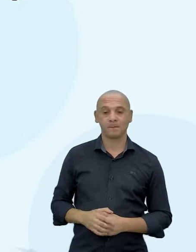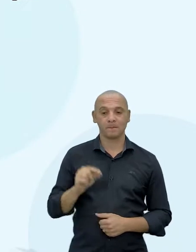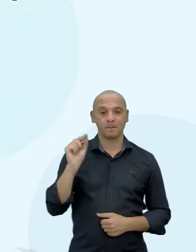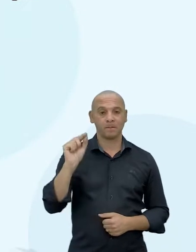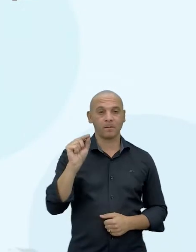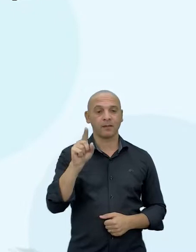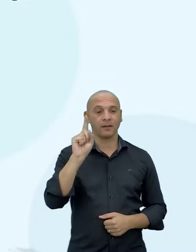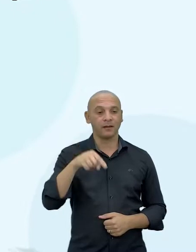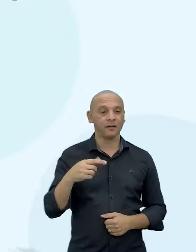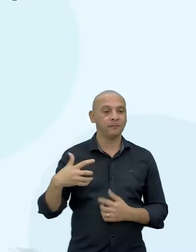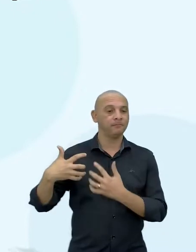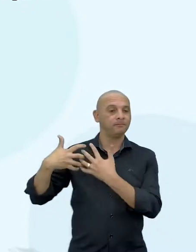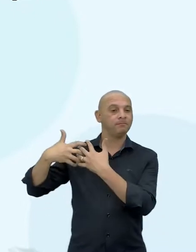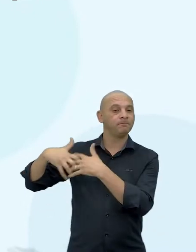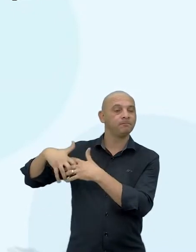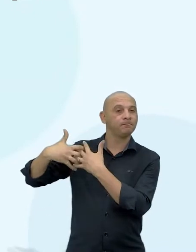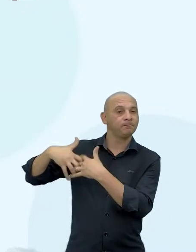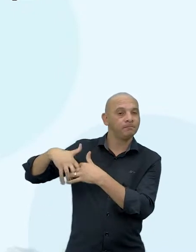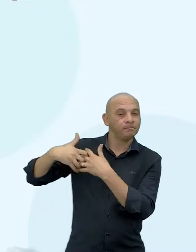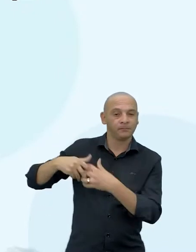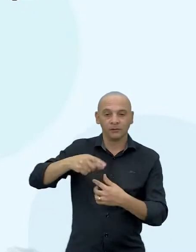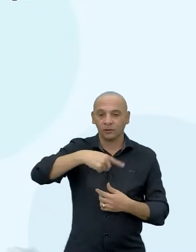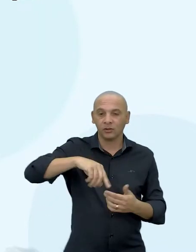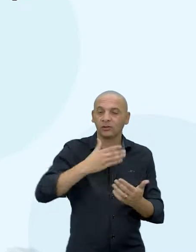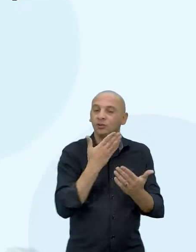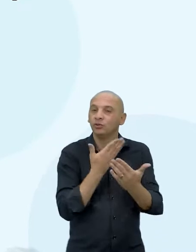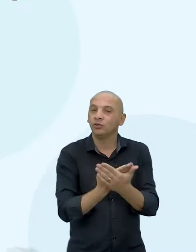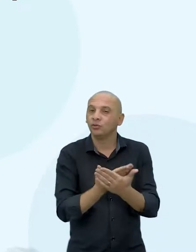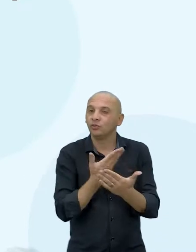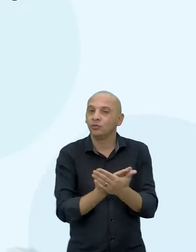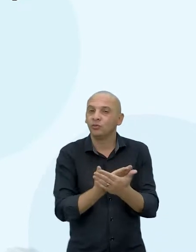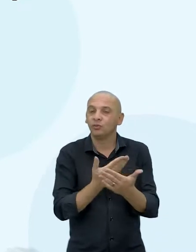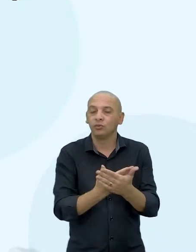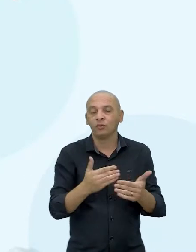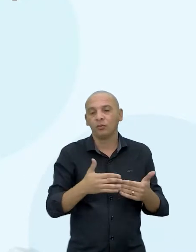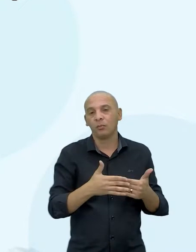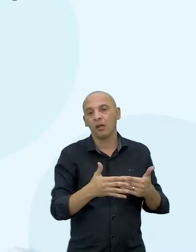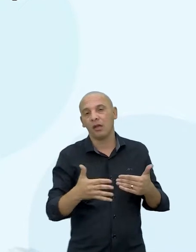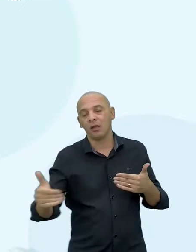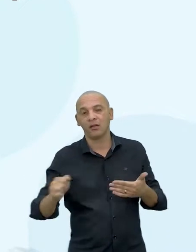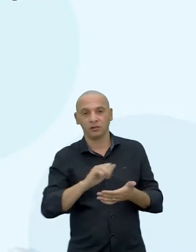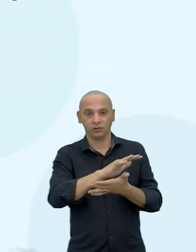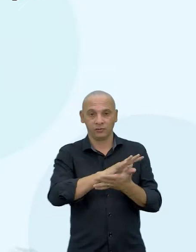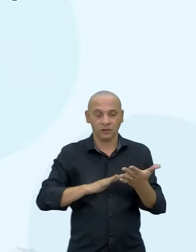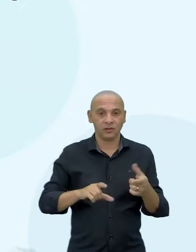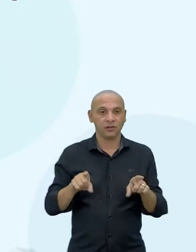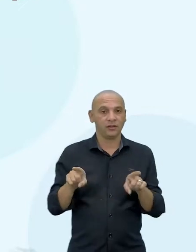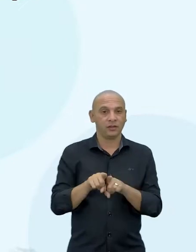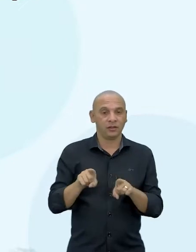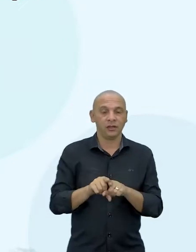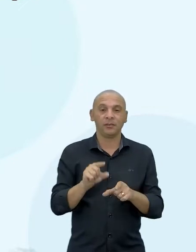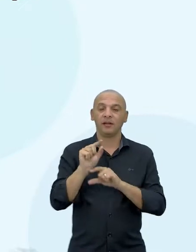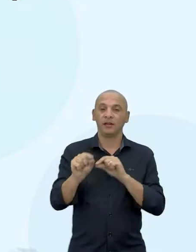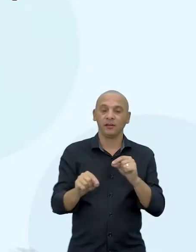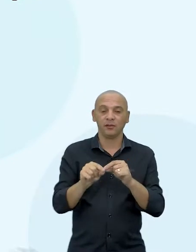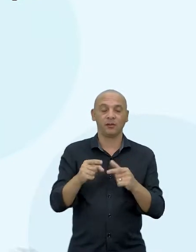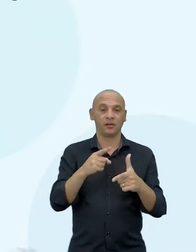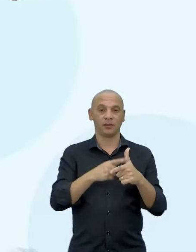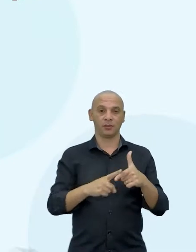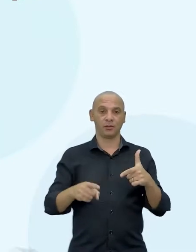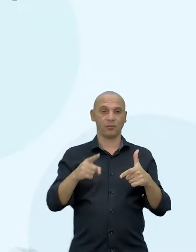proposto para vocês. Então, vai aparecer aí para vocês na tela, né, que com base nas reflexões e sistematizações que a gente